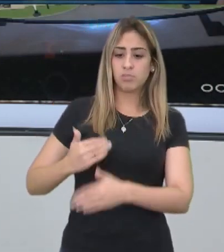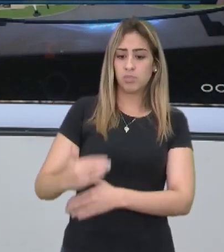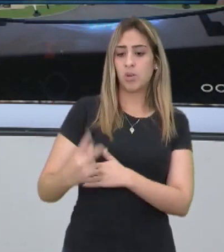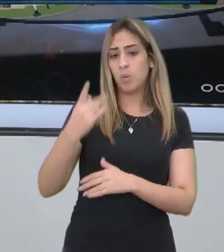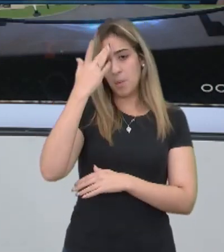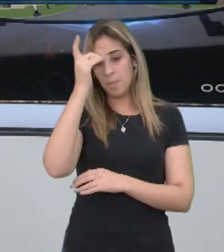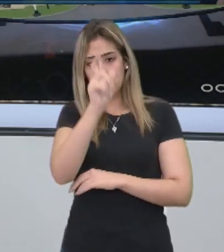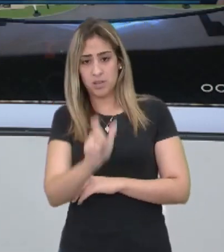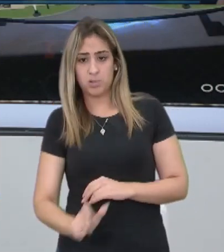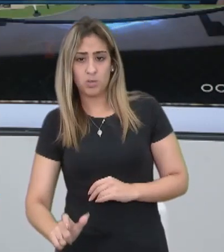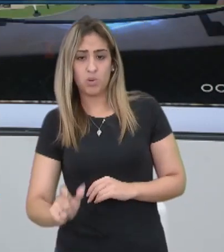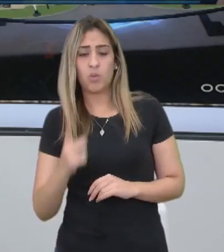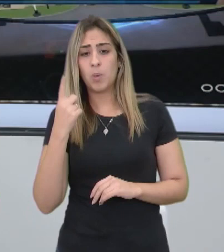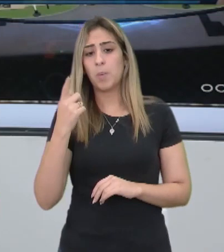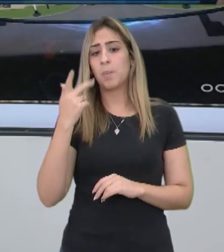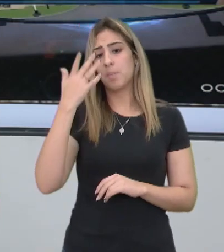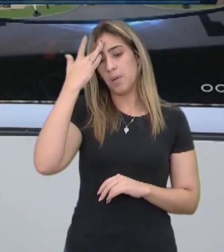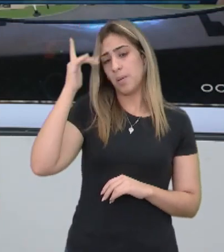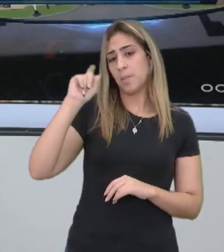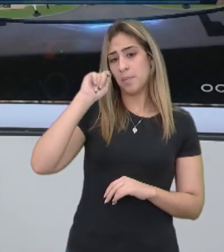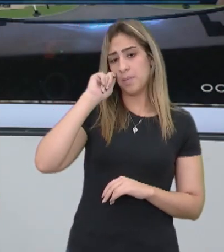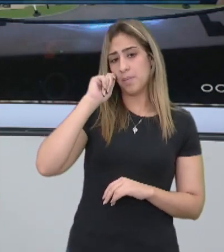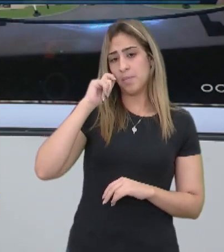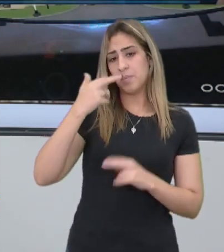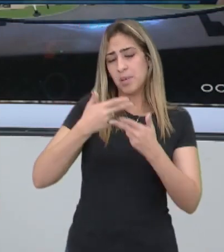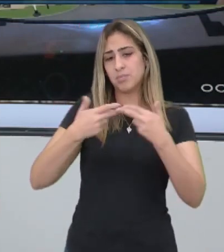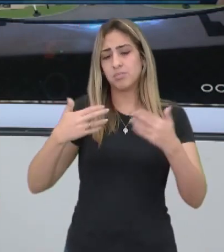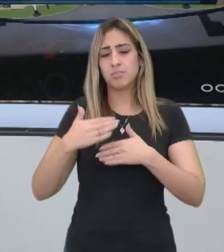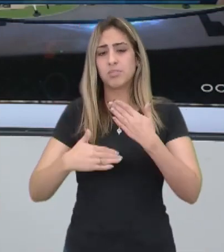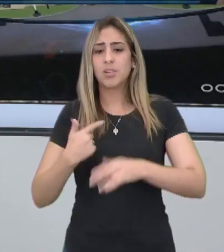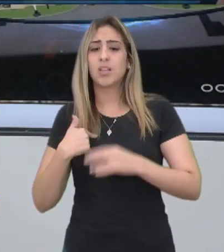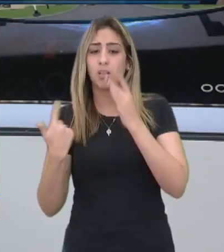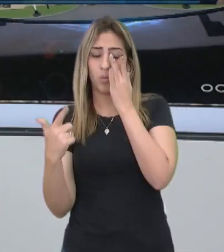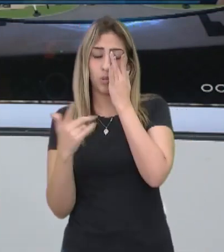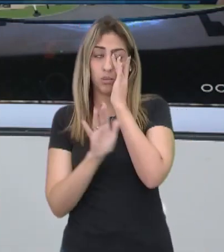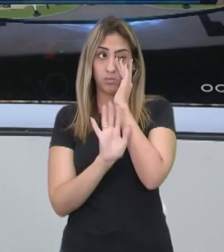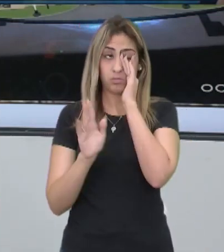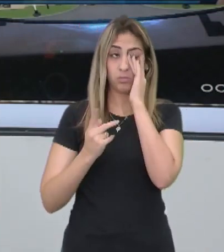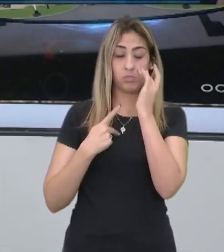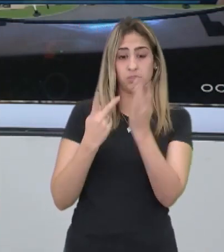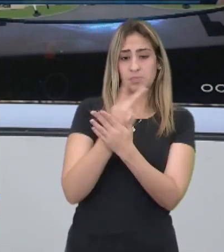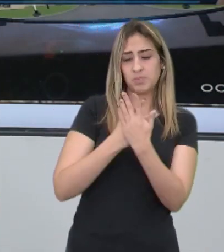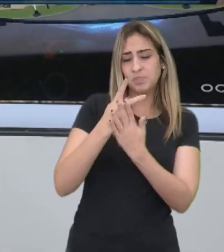uma pessoa, uma preta não retinta, mas que tem aí que